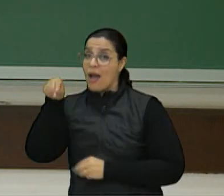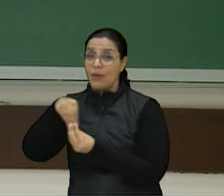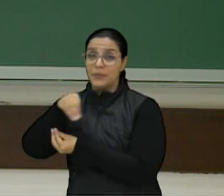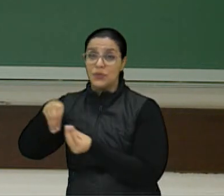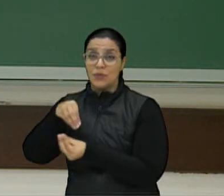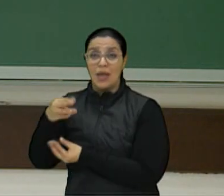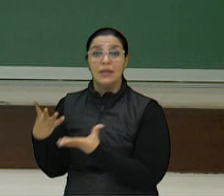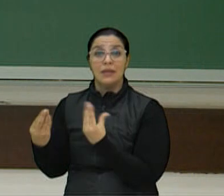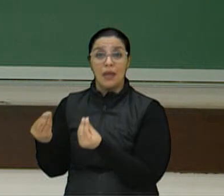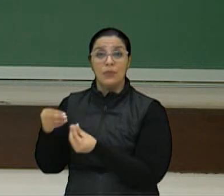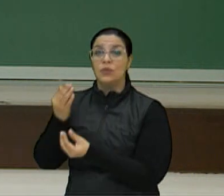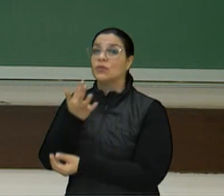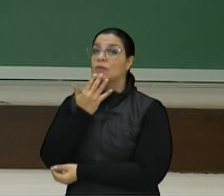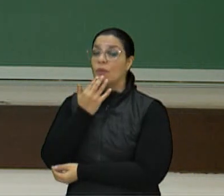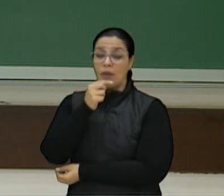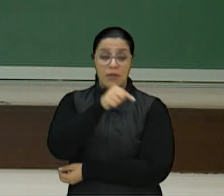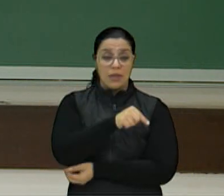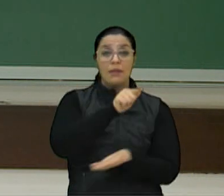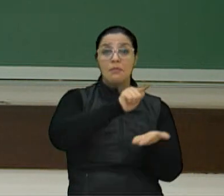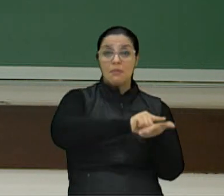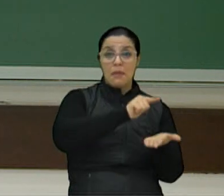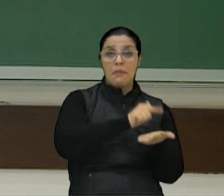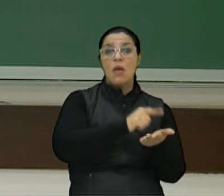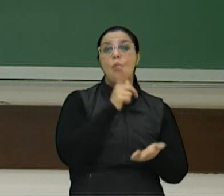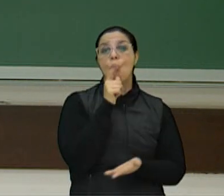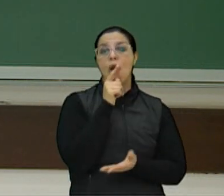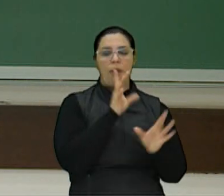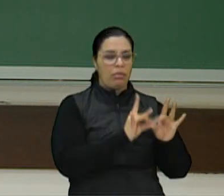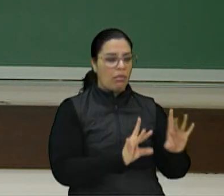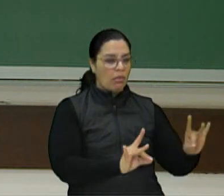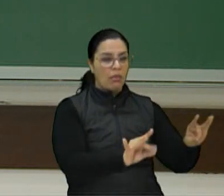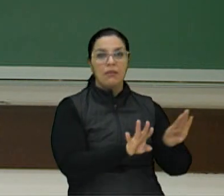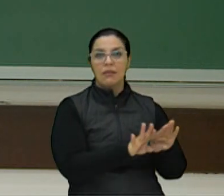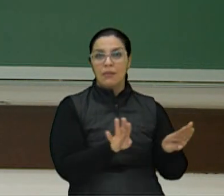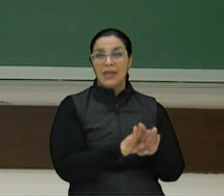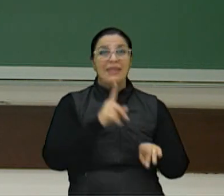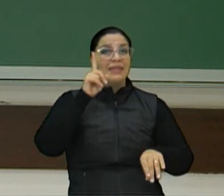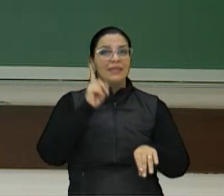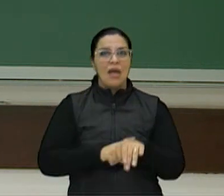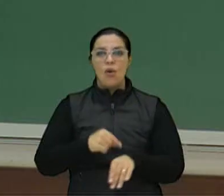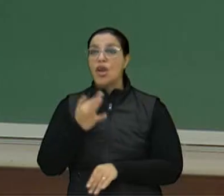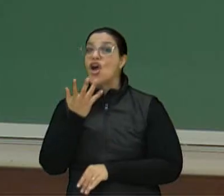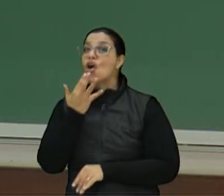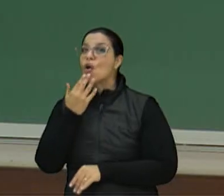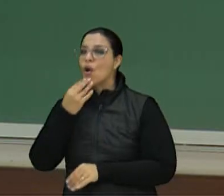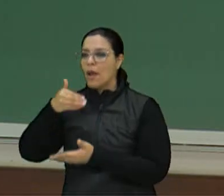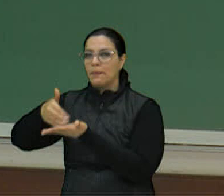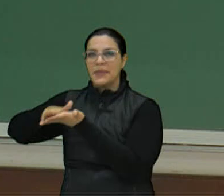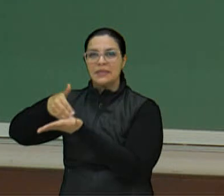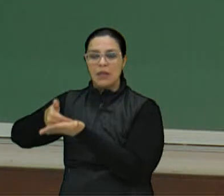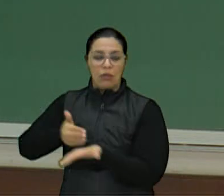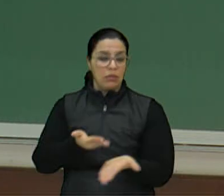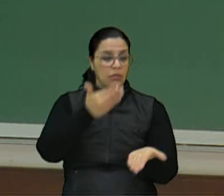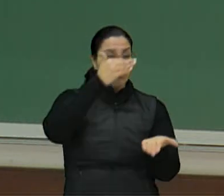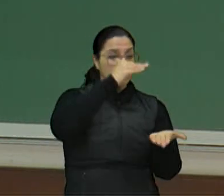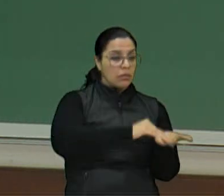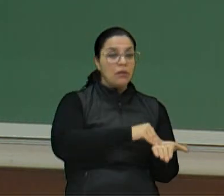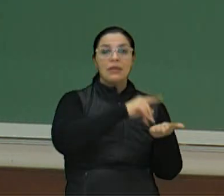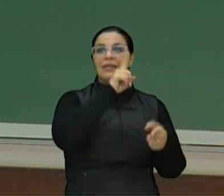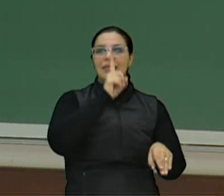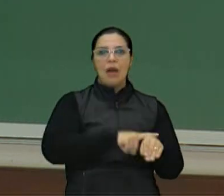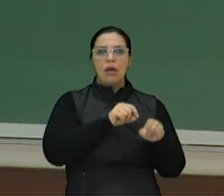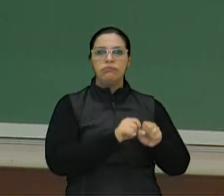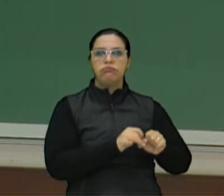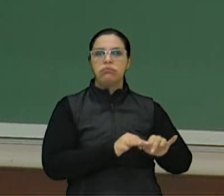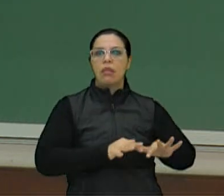no pincel como no papel, e aí você, ao tocar o papel com esse pincel, a água vai criar formas que muitas vezes